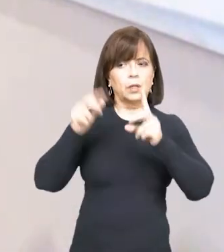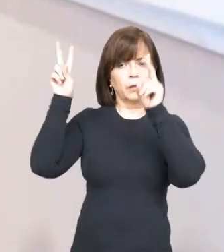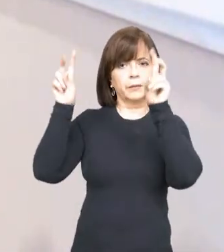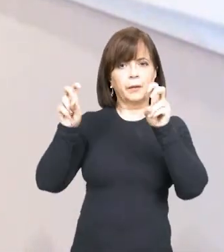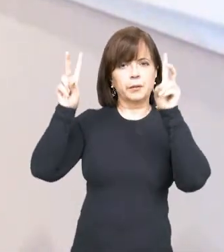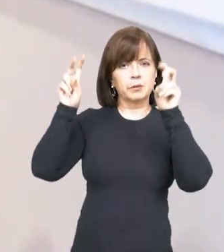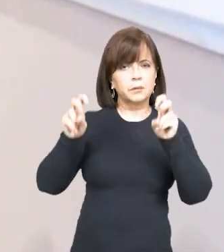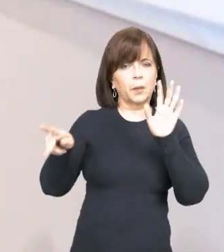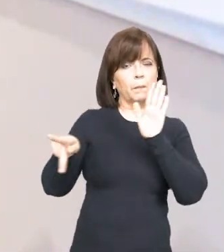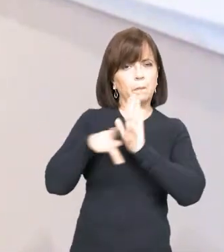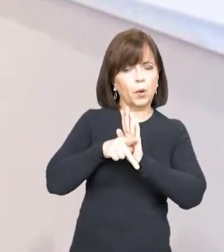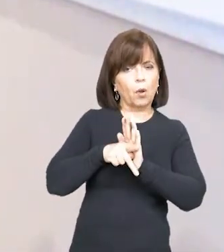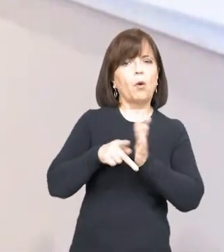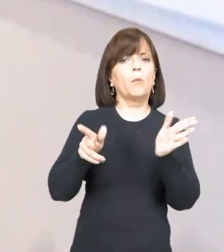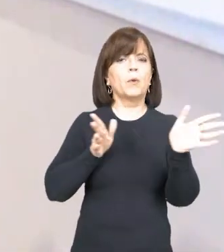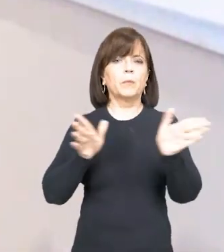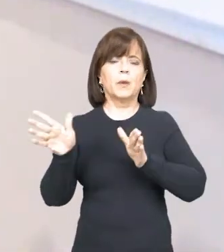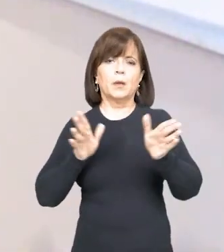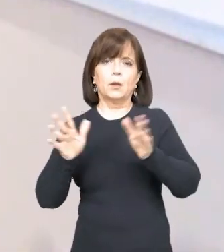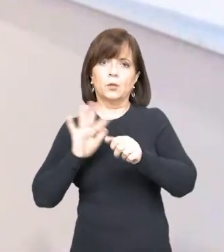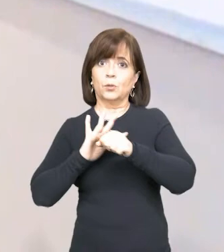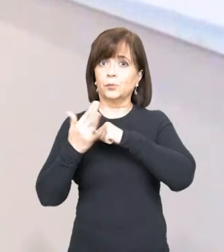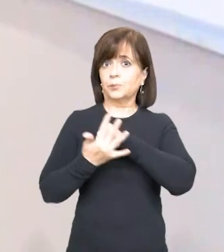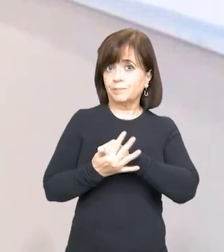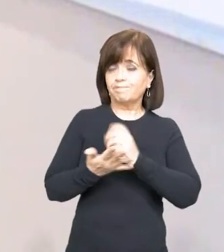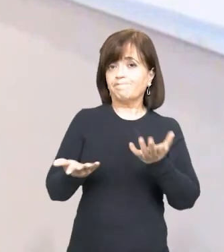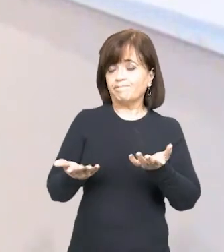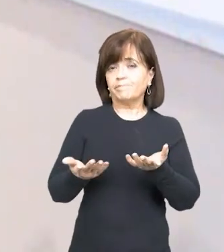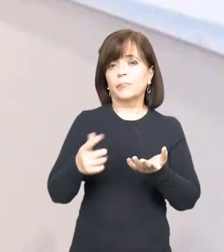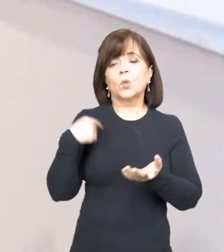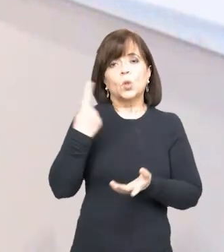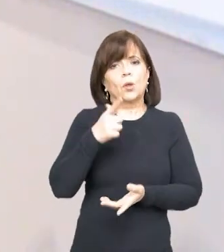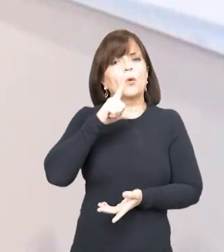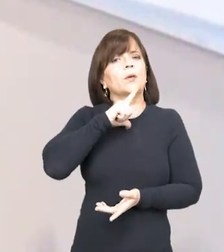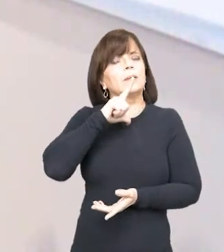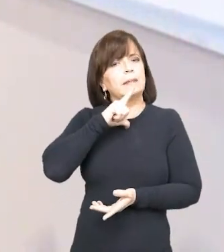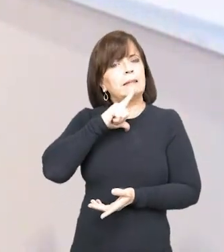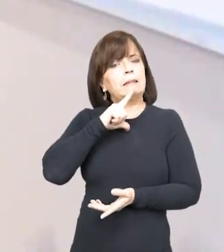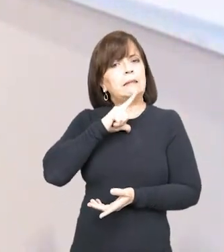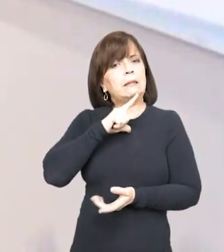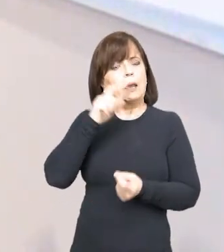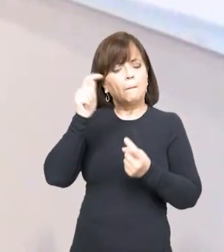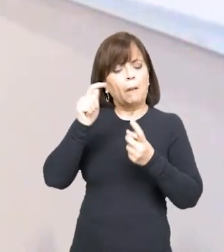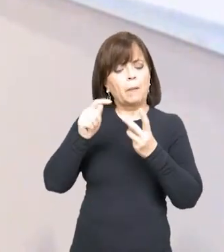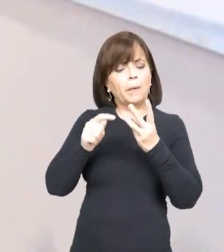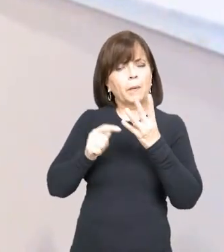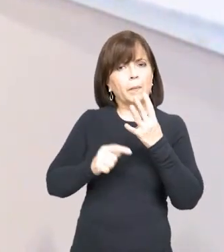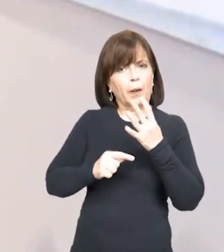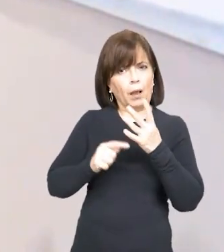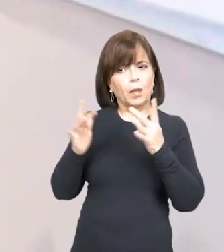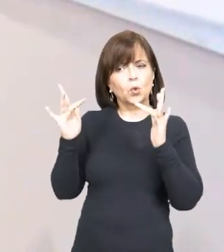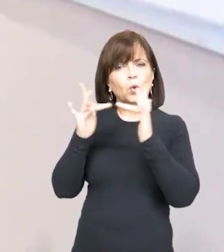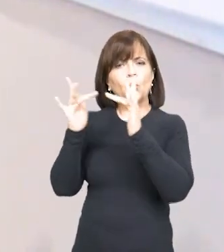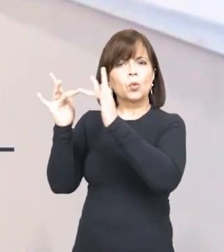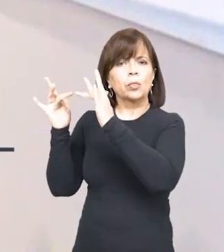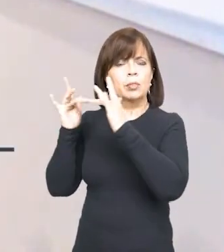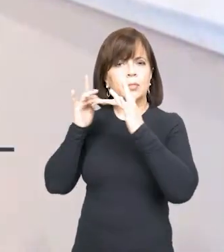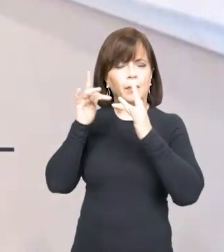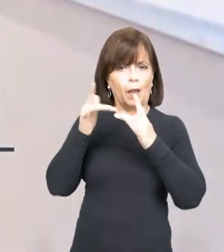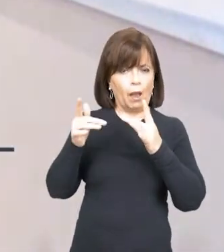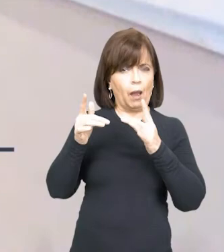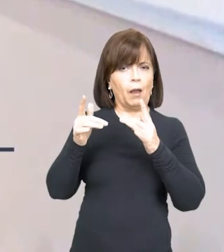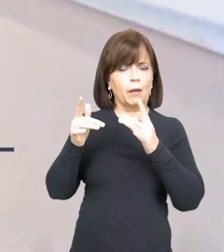da pandemia, geralmente é da saúde. Mas a gente tem inúmeros pontos de contato com a cidadania, com a